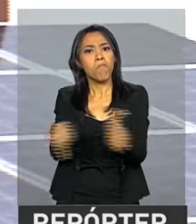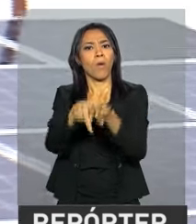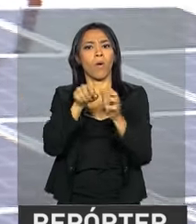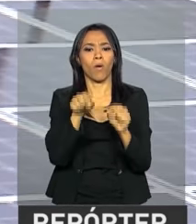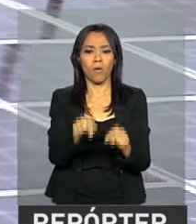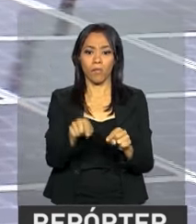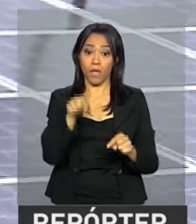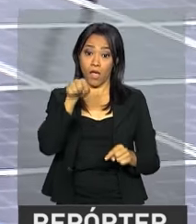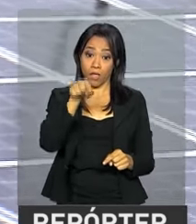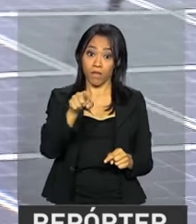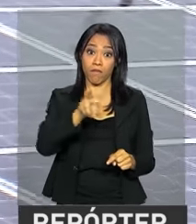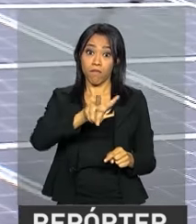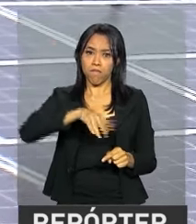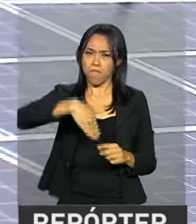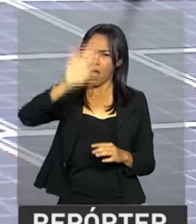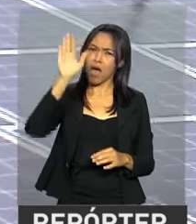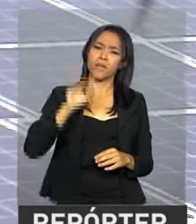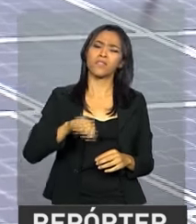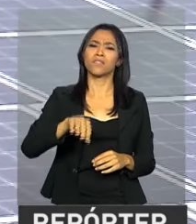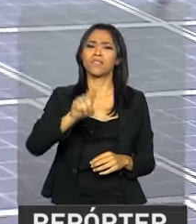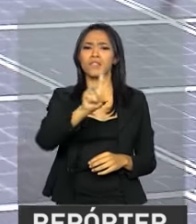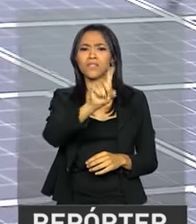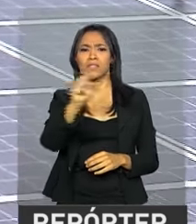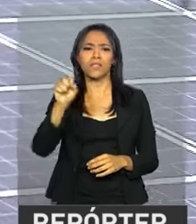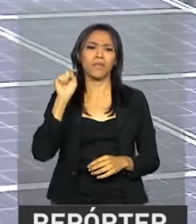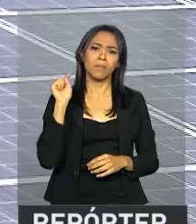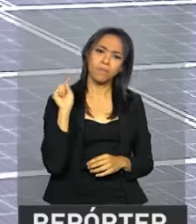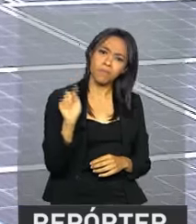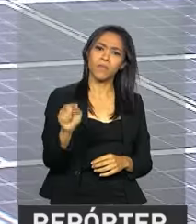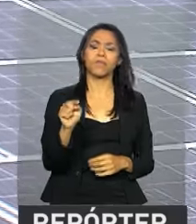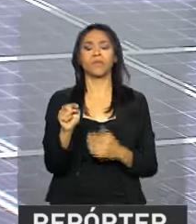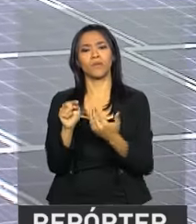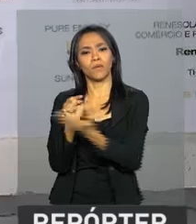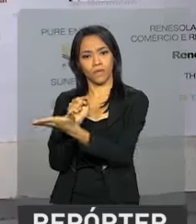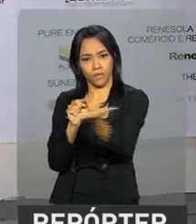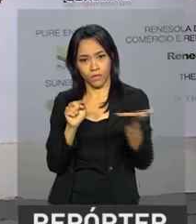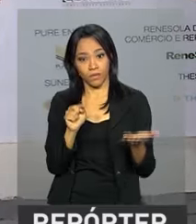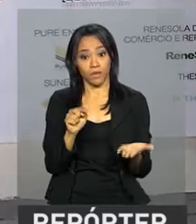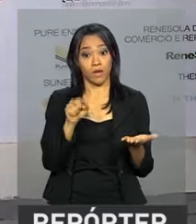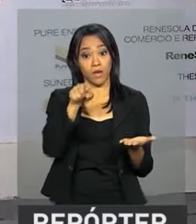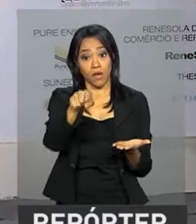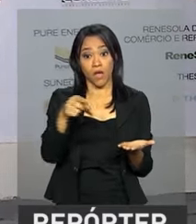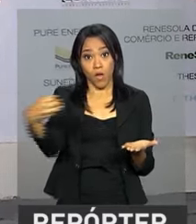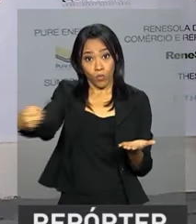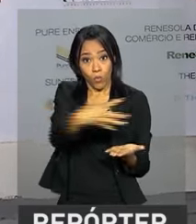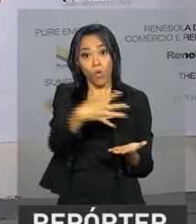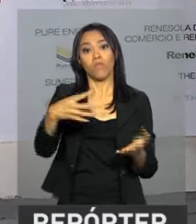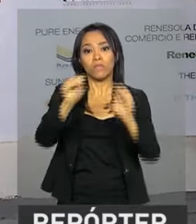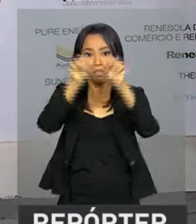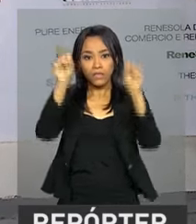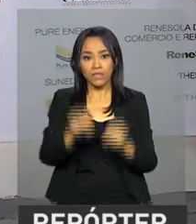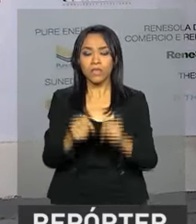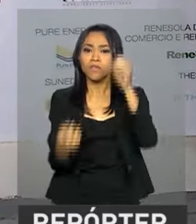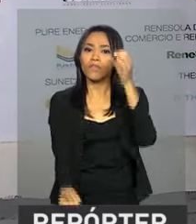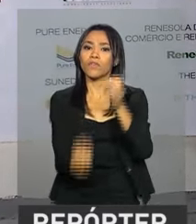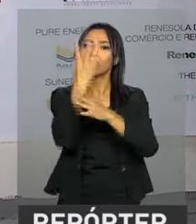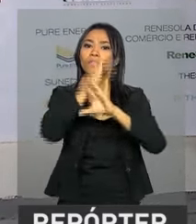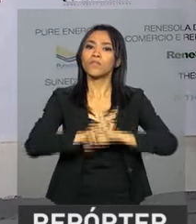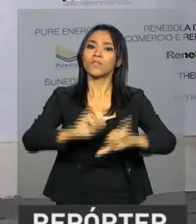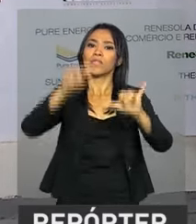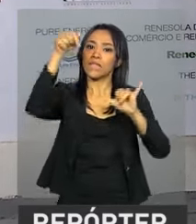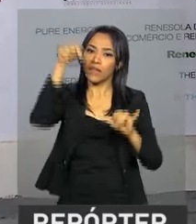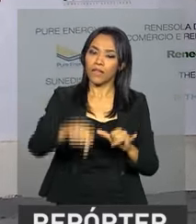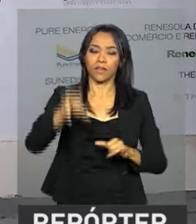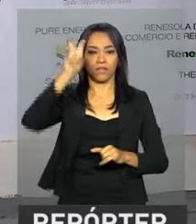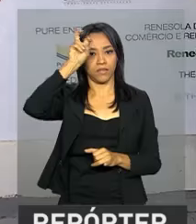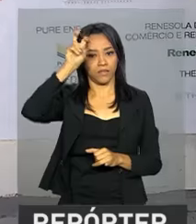aqui serão gerados mais de 100.000 kW de energia o novo sistema foi inaugurado nesta quinta-feira